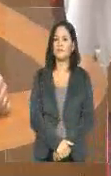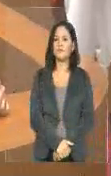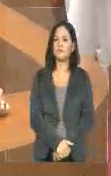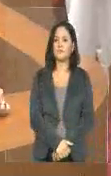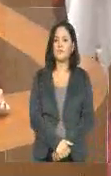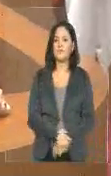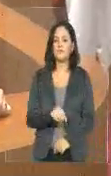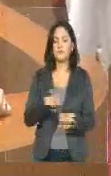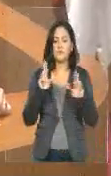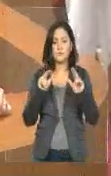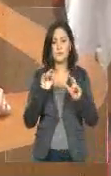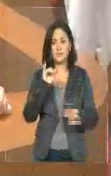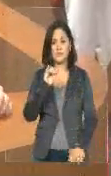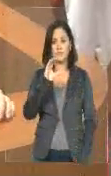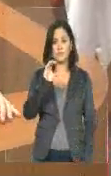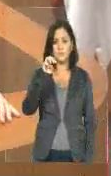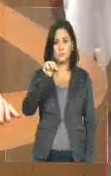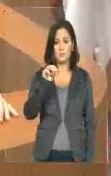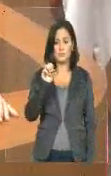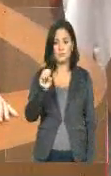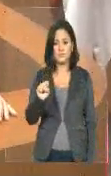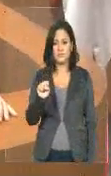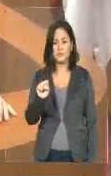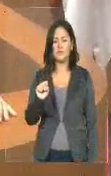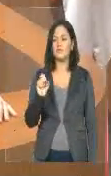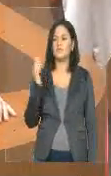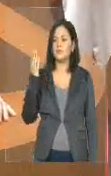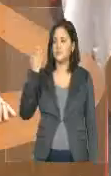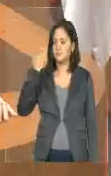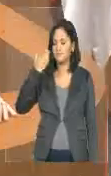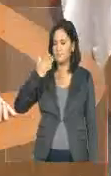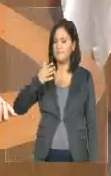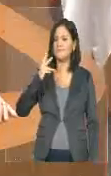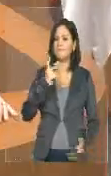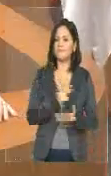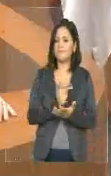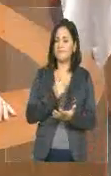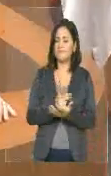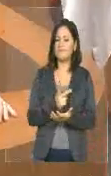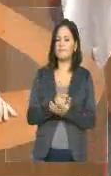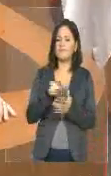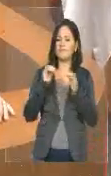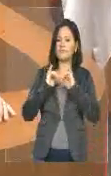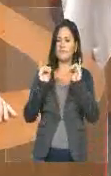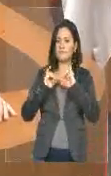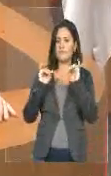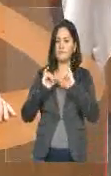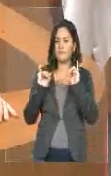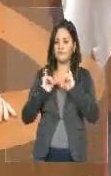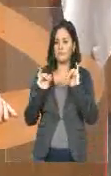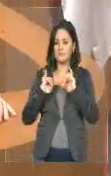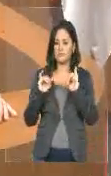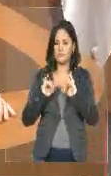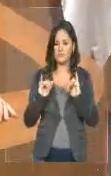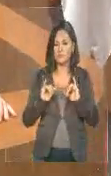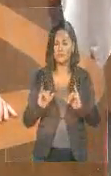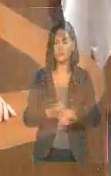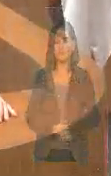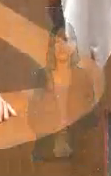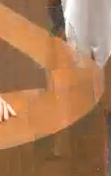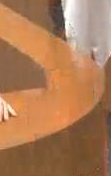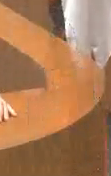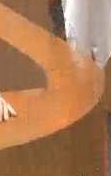do ICMS ainda tem estado muito presente na pauta das discussões. E